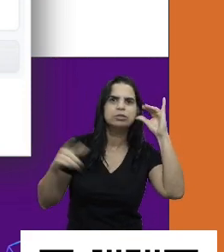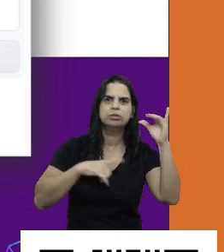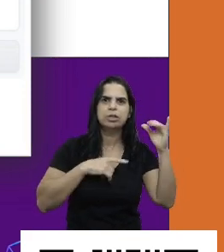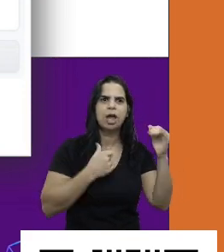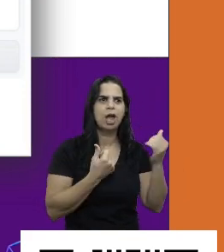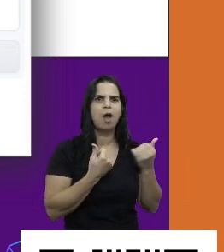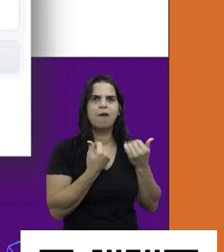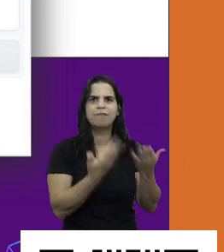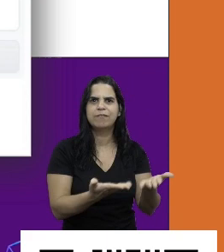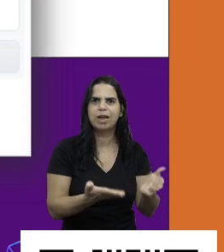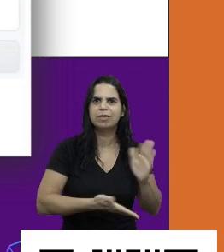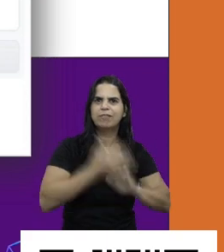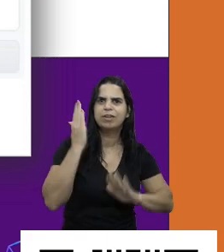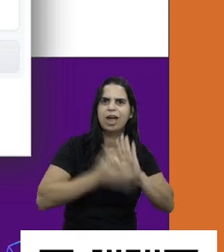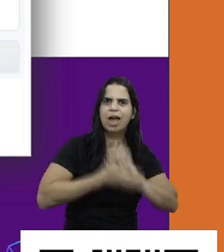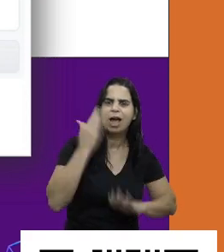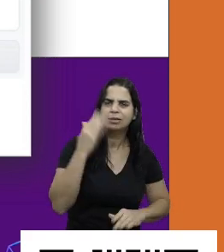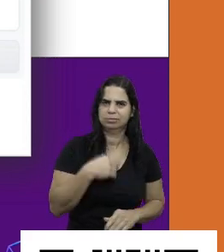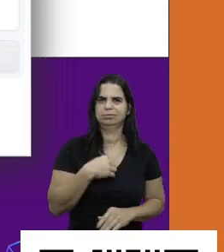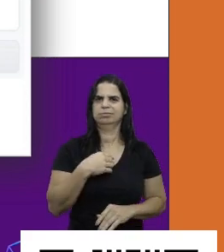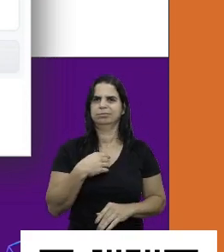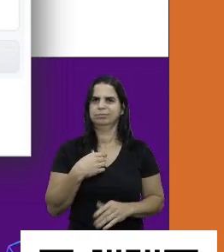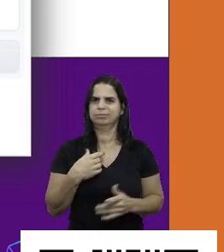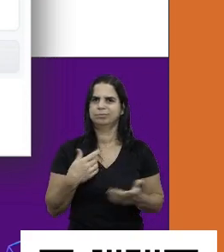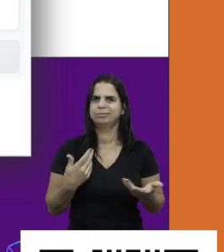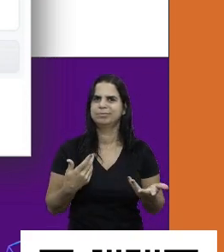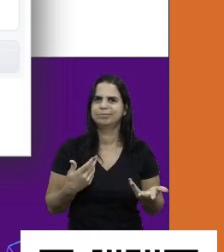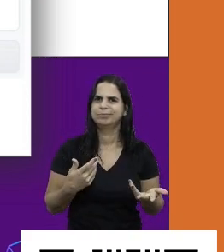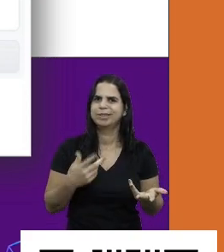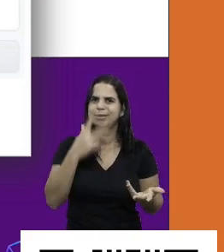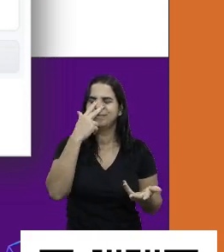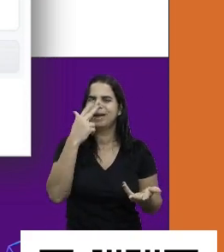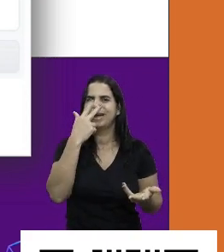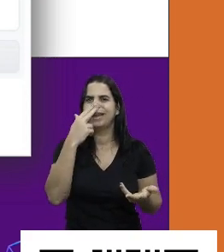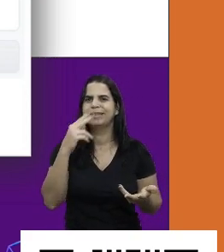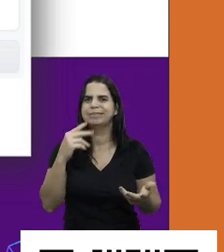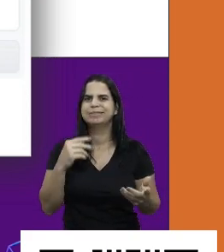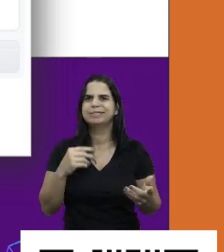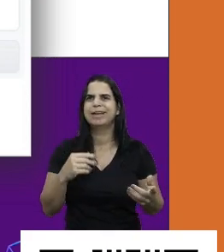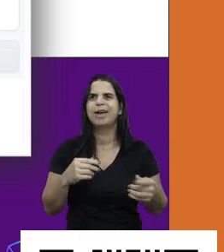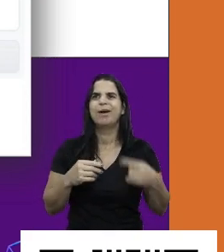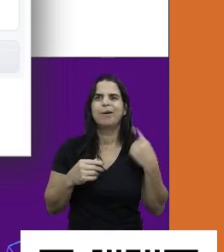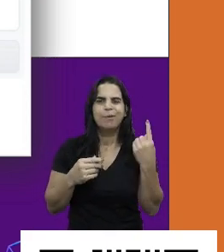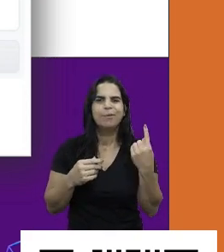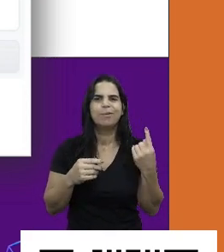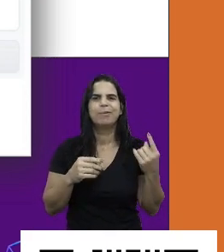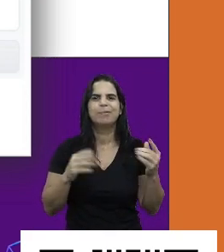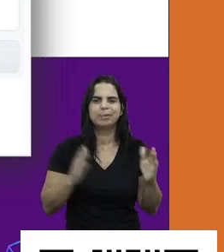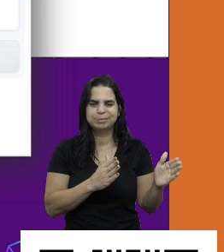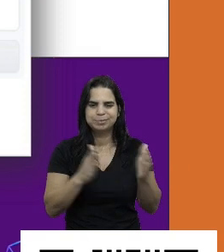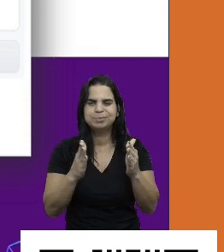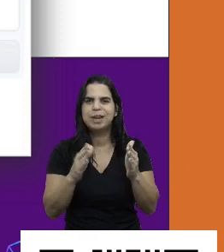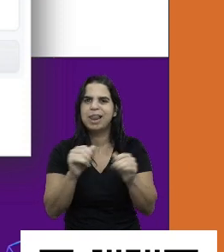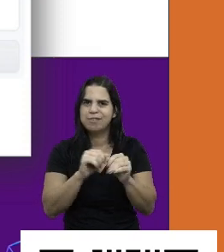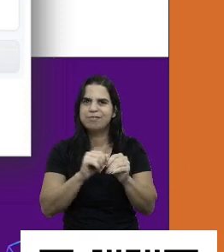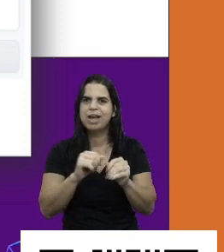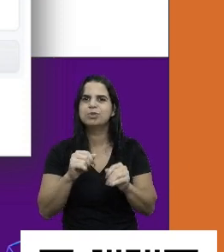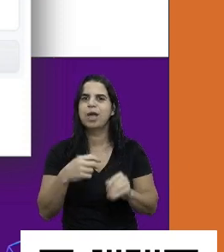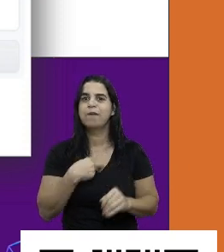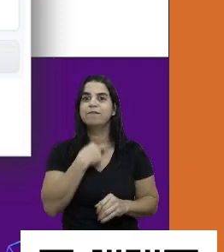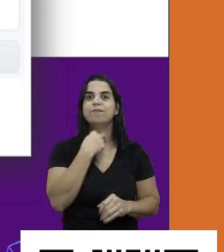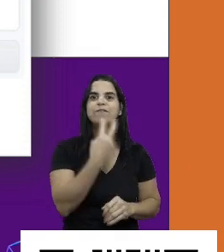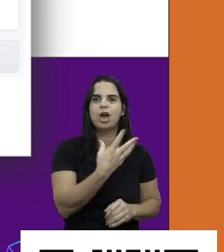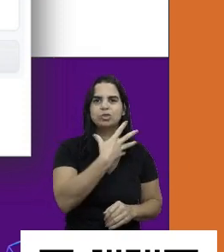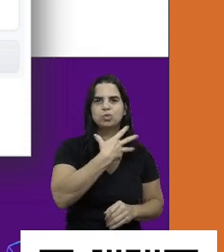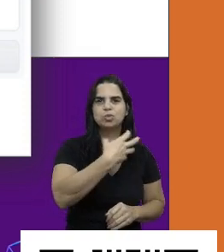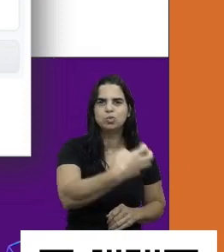de viagem nada mais é do que essa solução aqui é uma das enias que fazem Exatamente isso aqui então o que que ela faz ela pega a sua voz